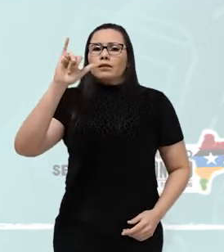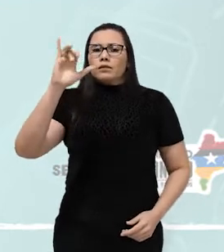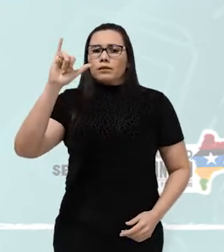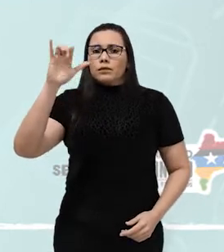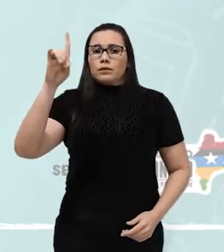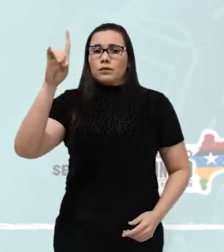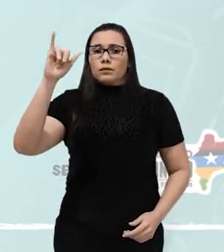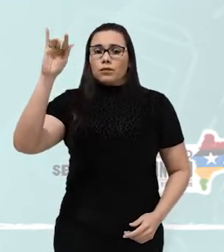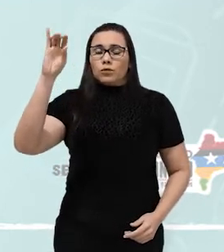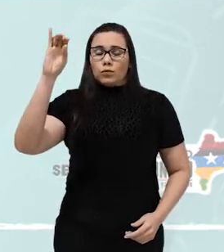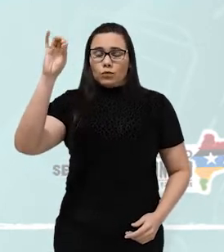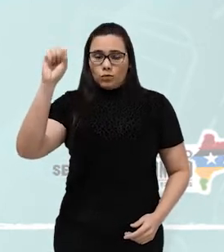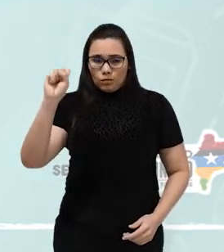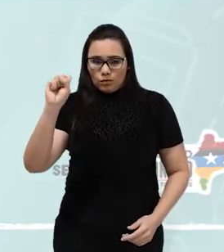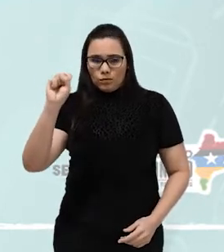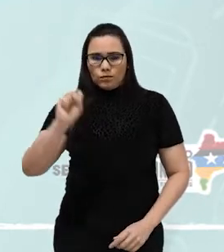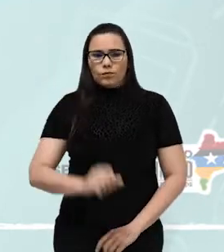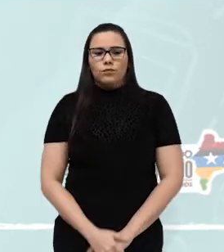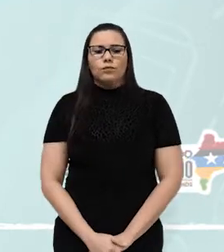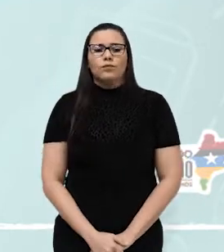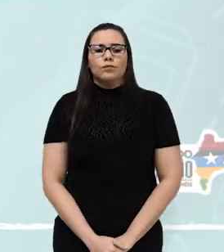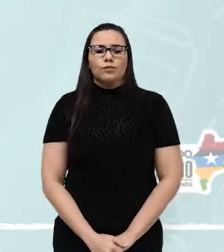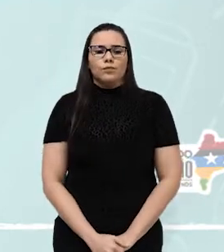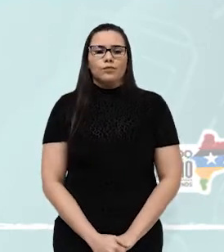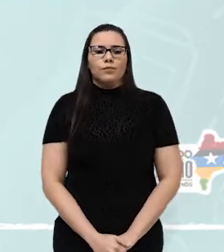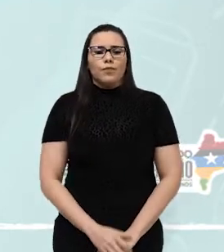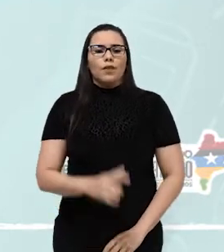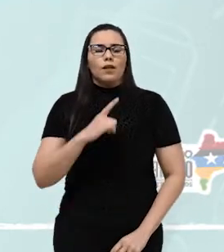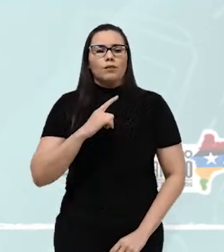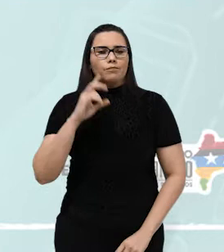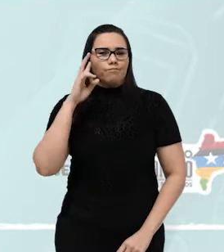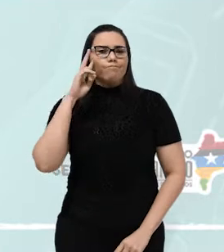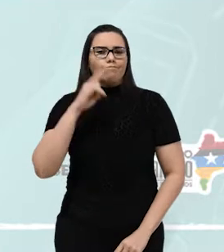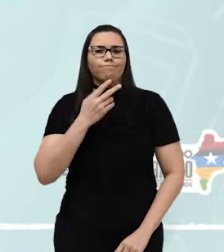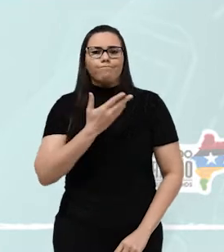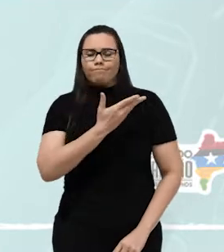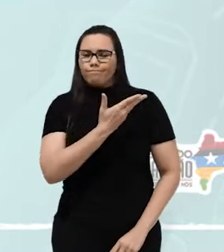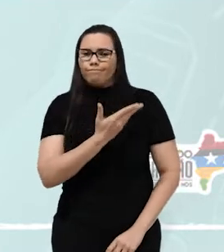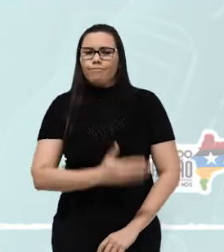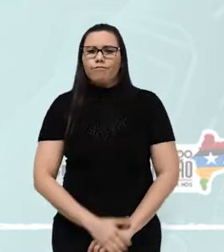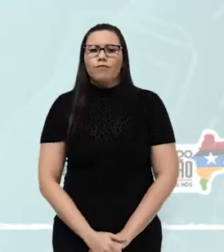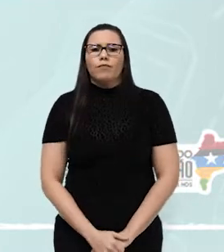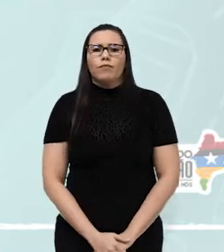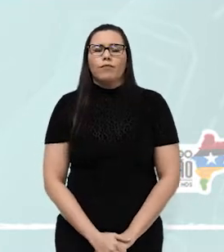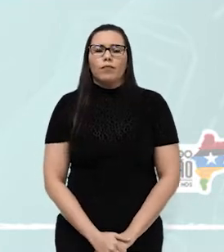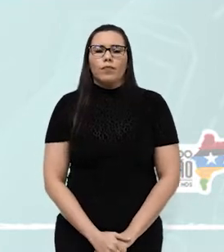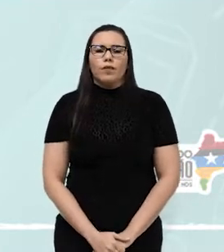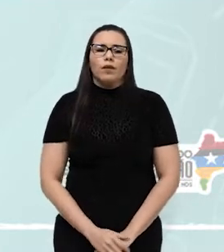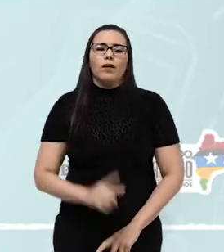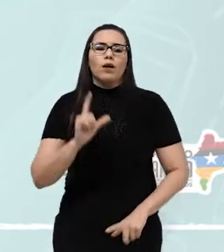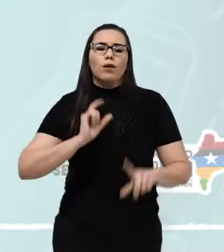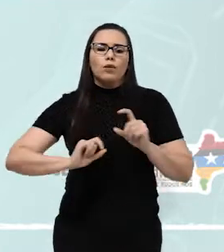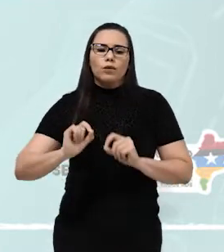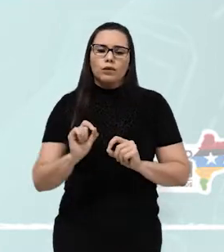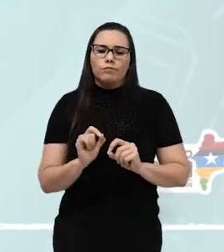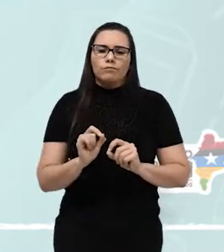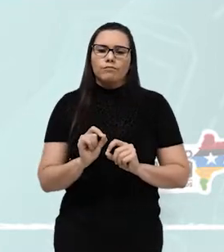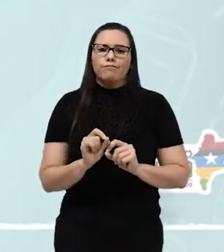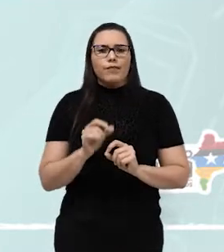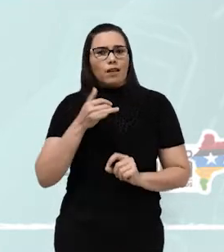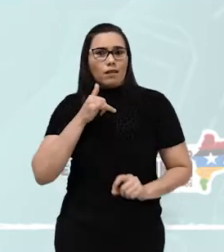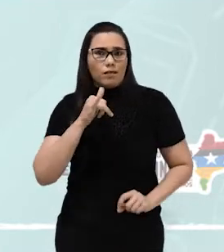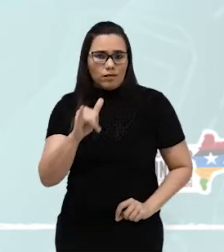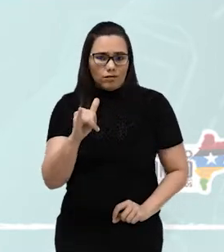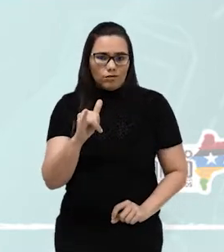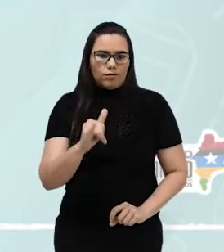indivíduos fotossintetizantes. Então, ele tem aqui energia necessária para o metabolismo vegetal, e